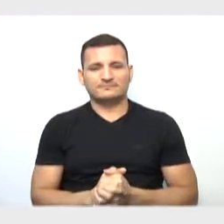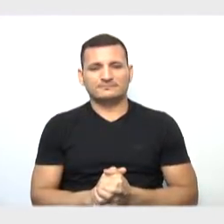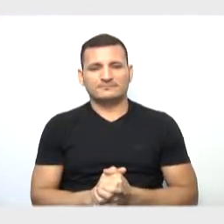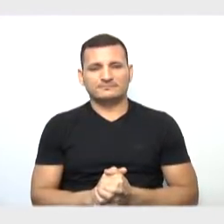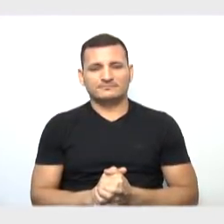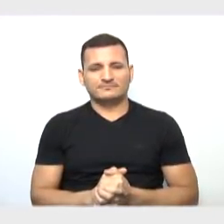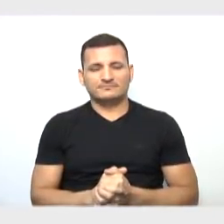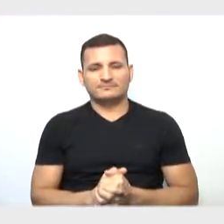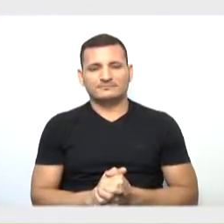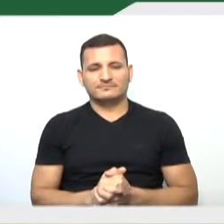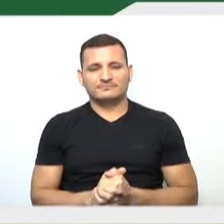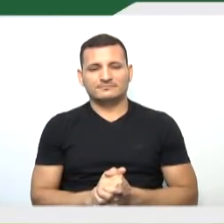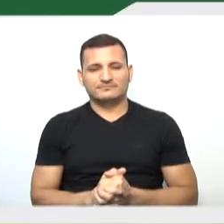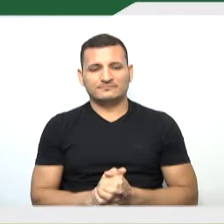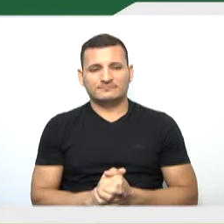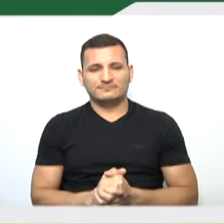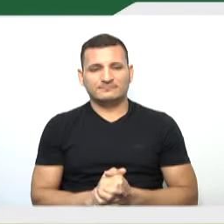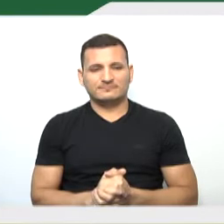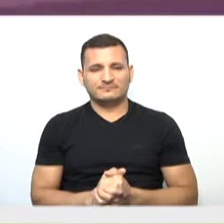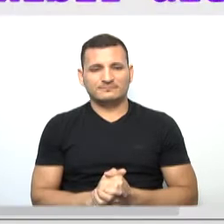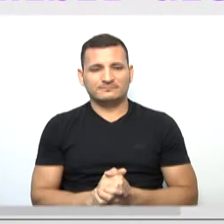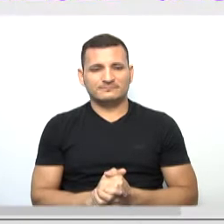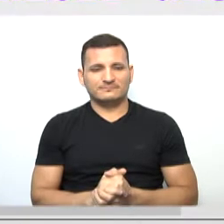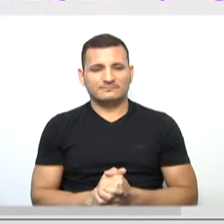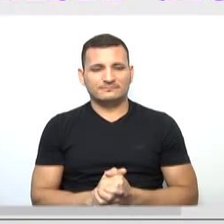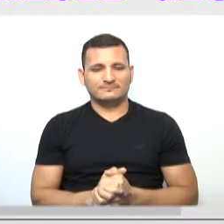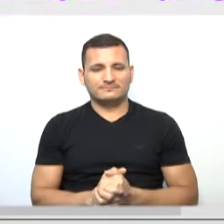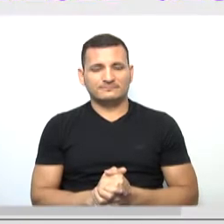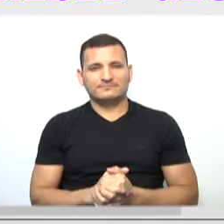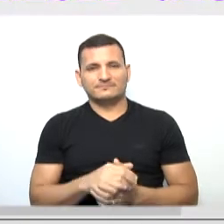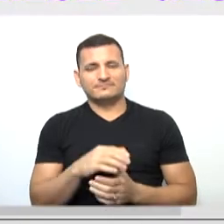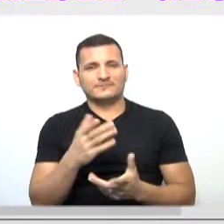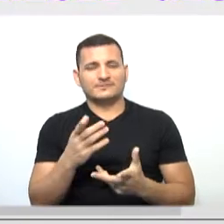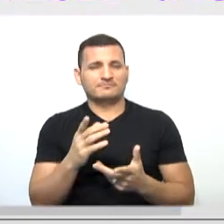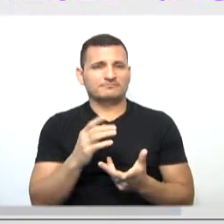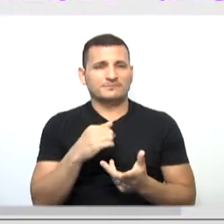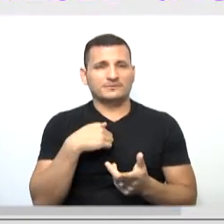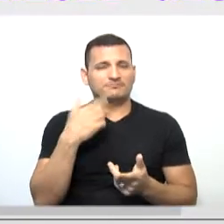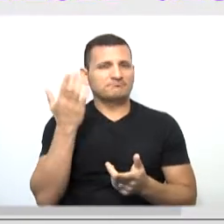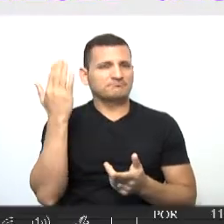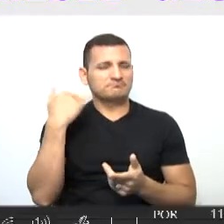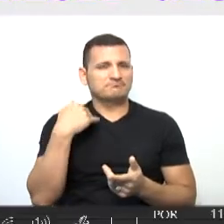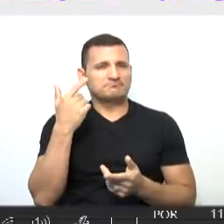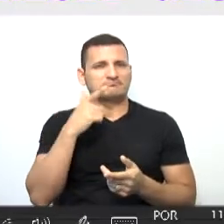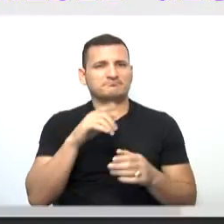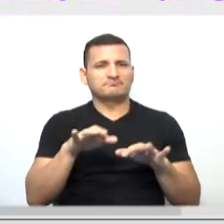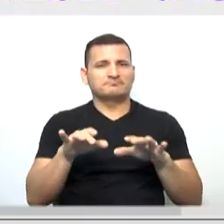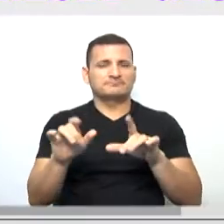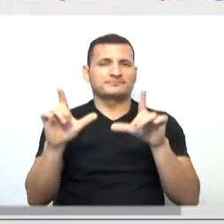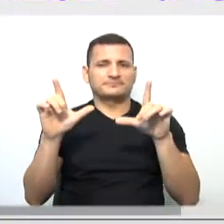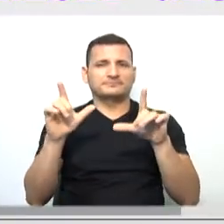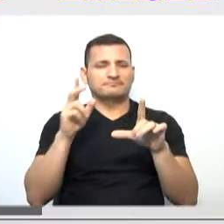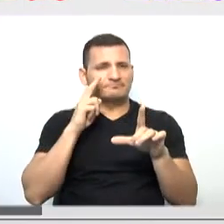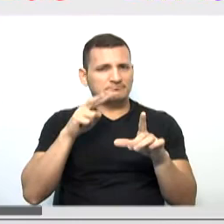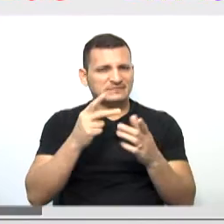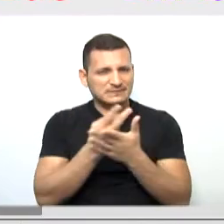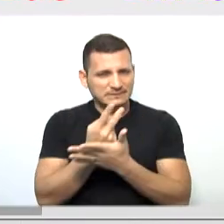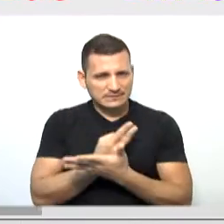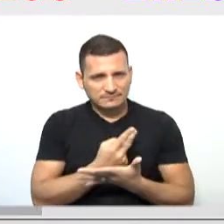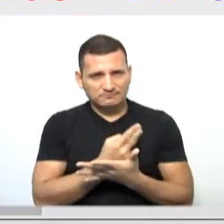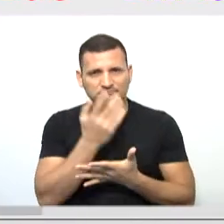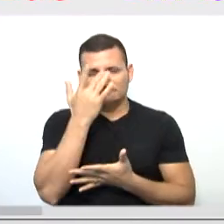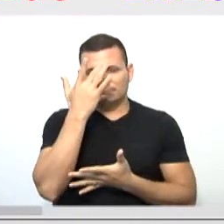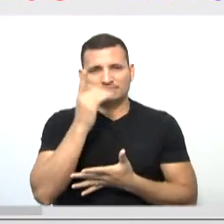mais para poder arrepiar. Né, professor? Com certeza. A primeira vez que consegui isso aí, eu enfrentei vários erros, tá? Não foi tão fácil,